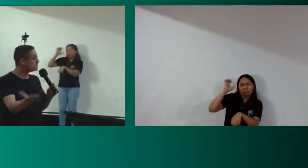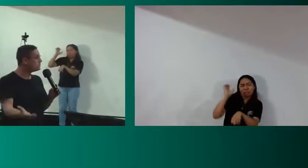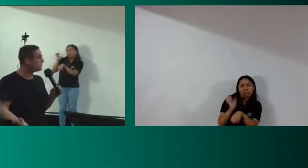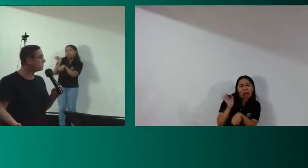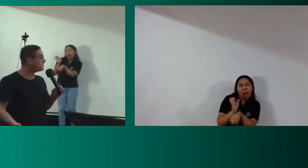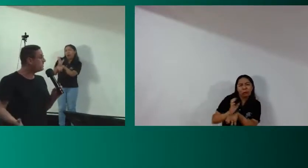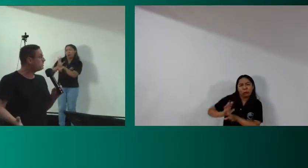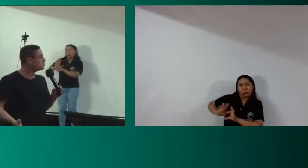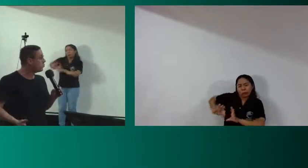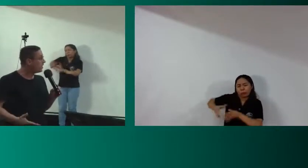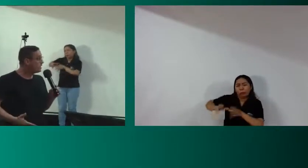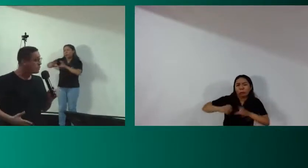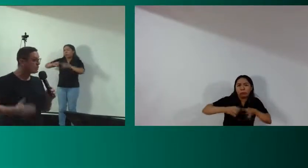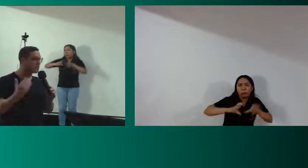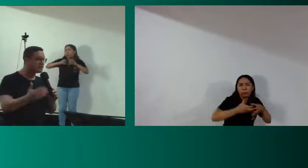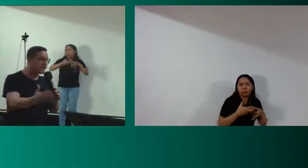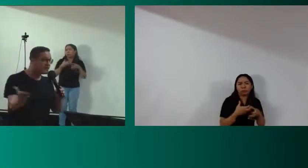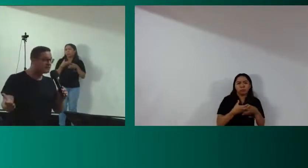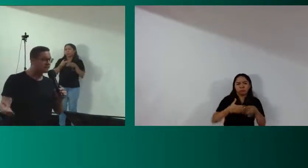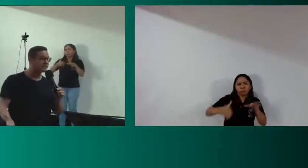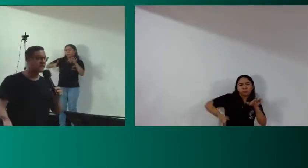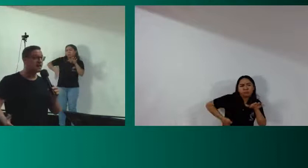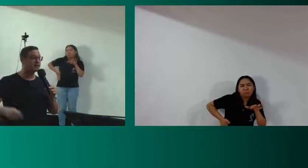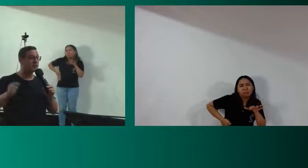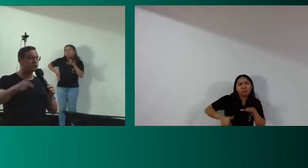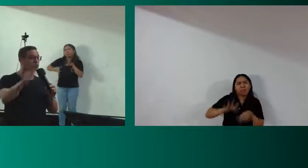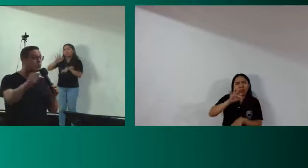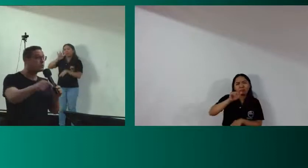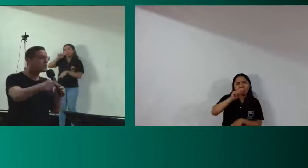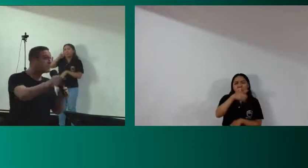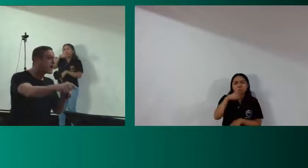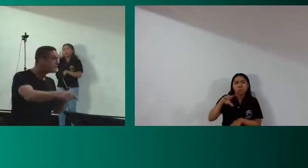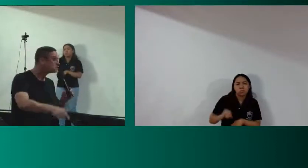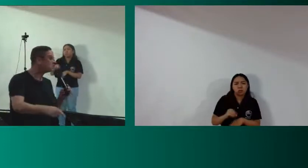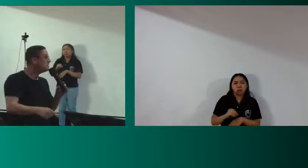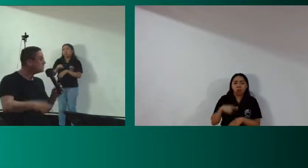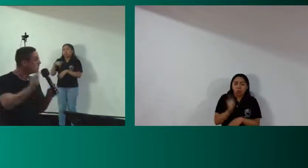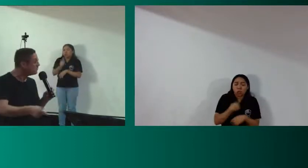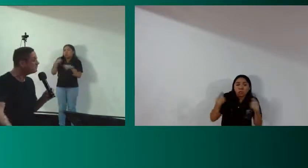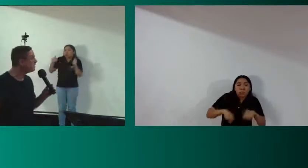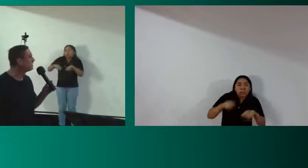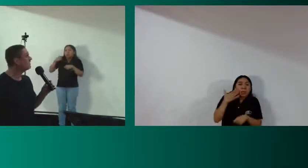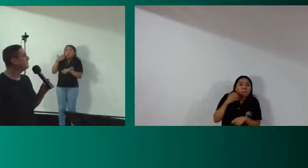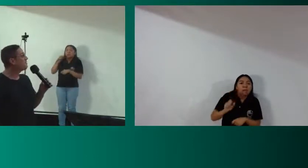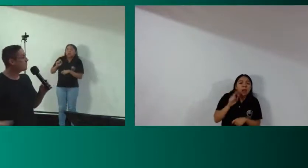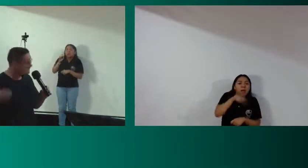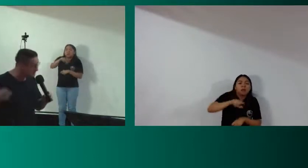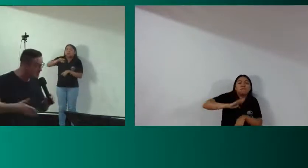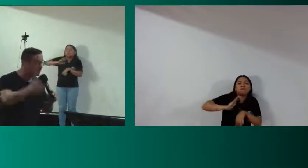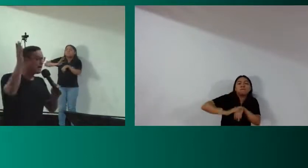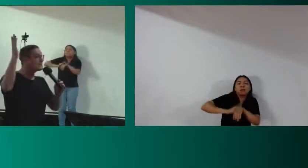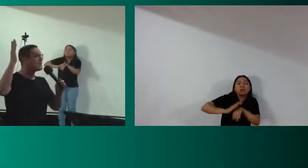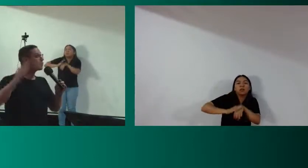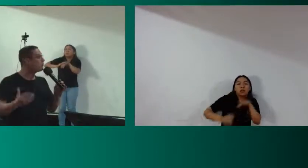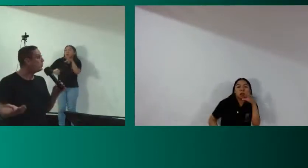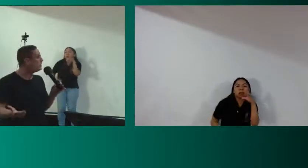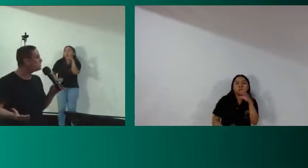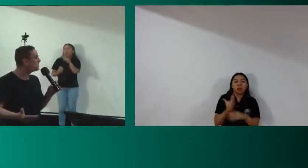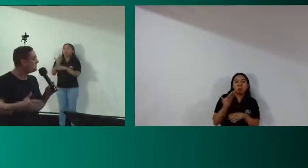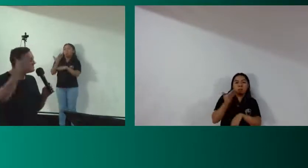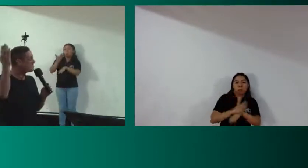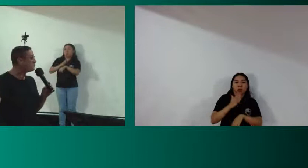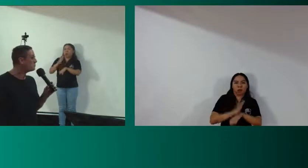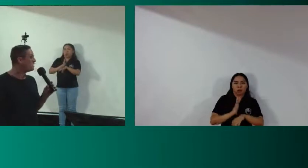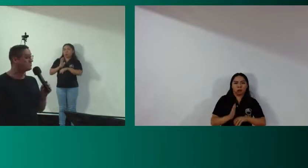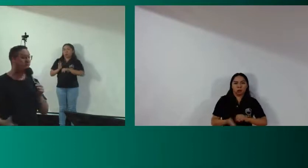é isso a gente precisa descobrir quais são as saídas que essa galera tá construindo na prática para viver para driblar né